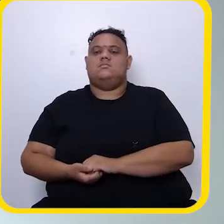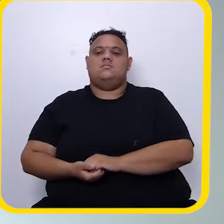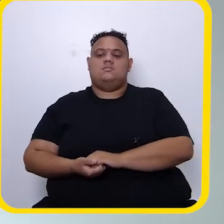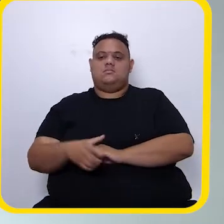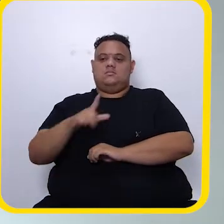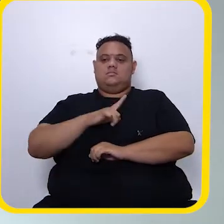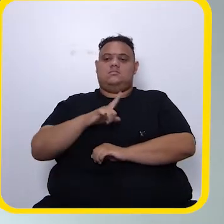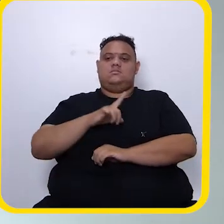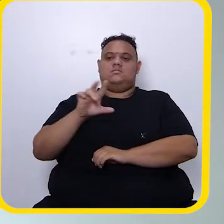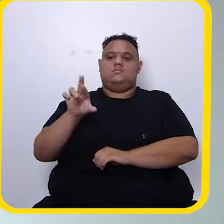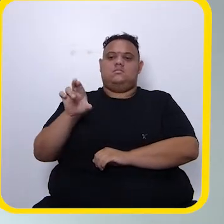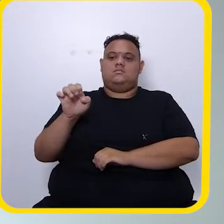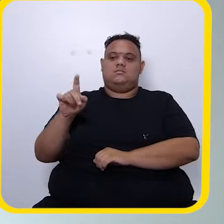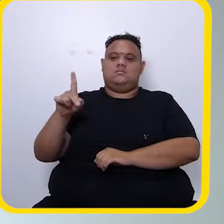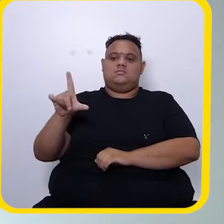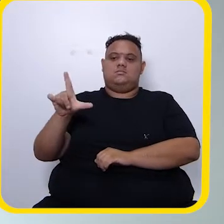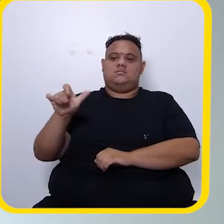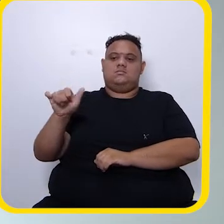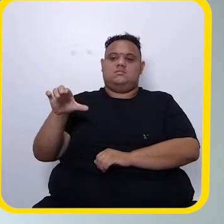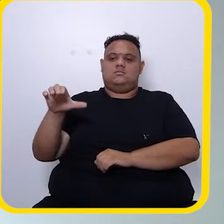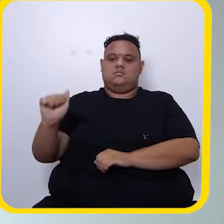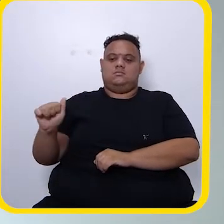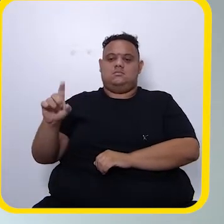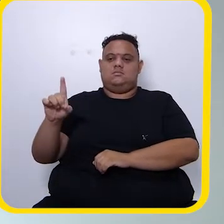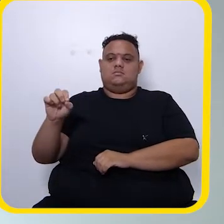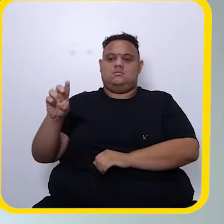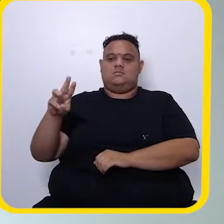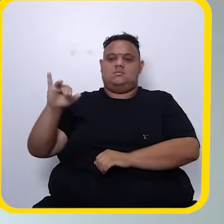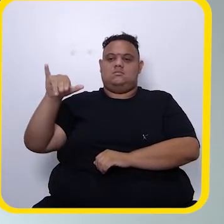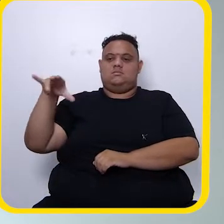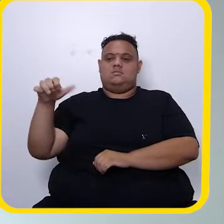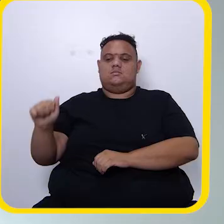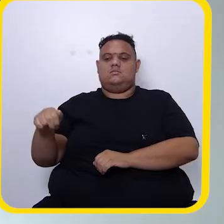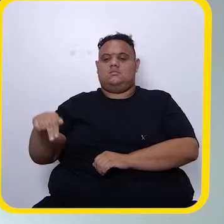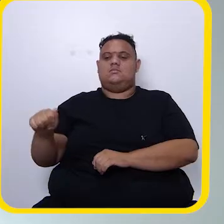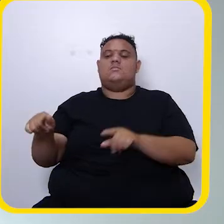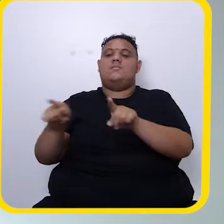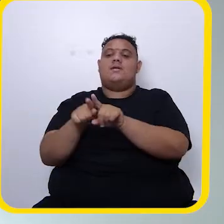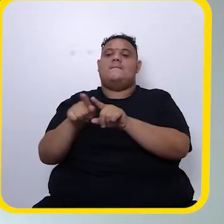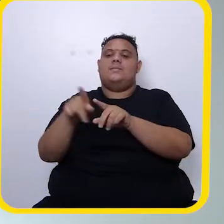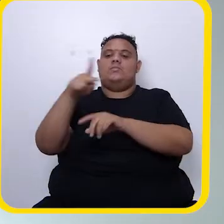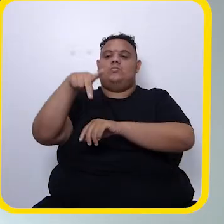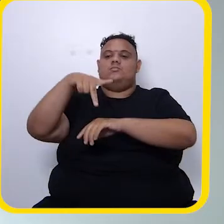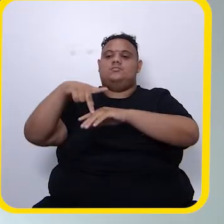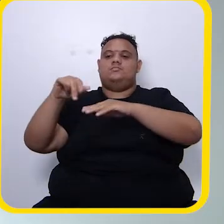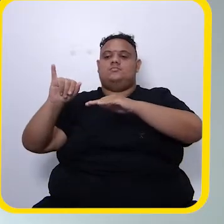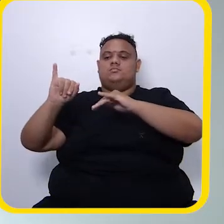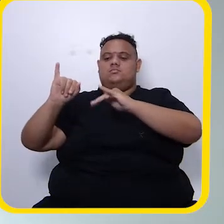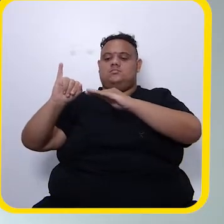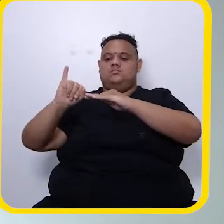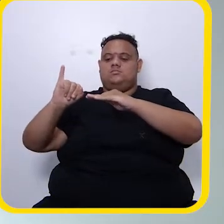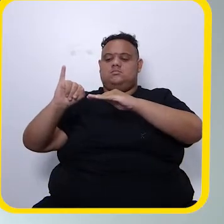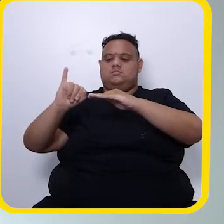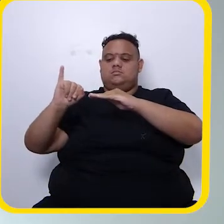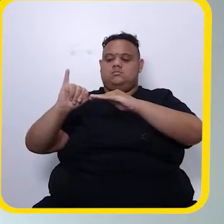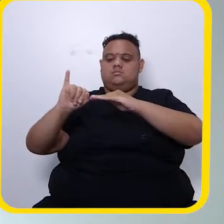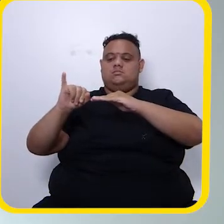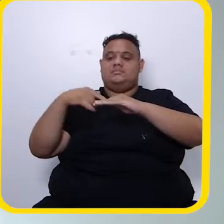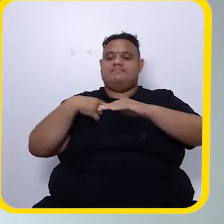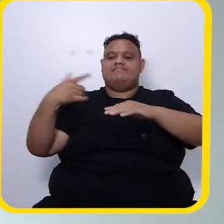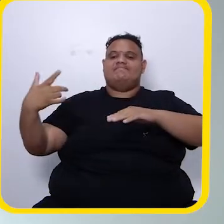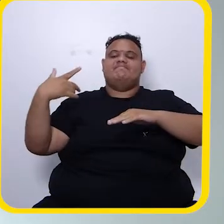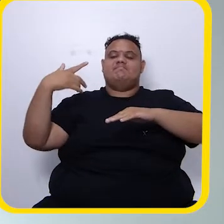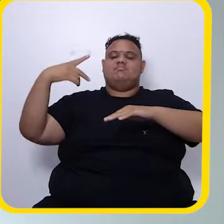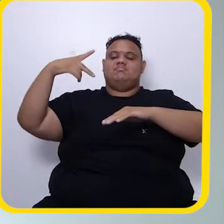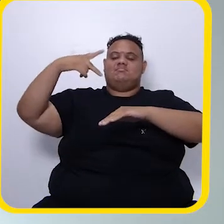República Dominicana e do outro lado está o Haiti. Vocês observem que Haiti e República Dominicana são separados